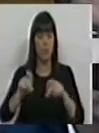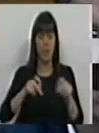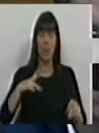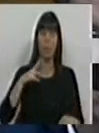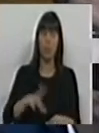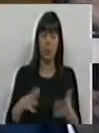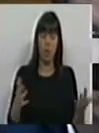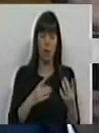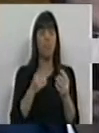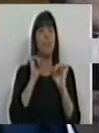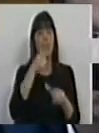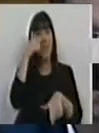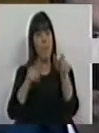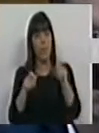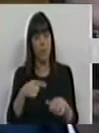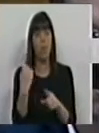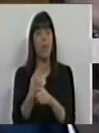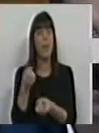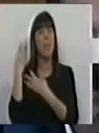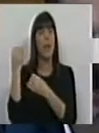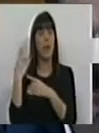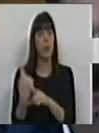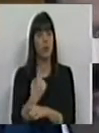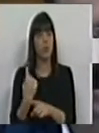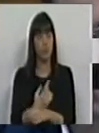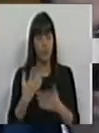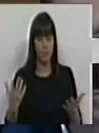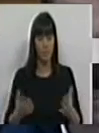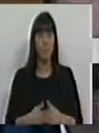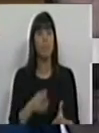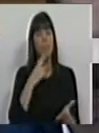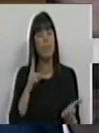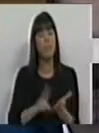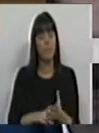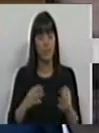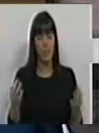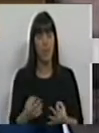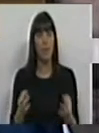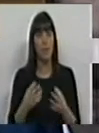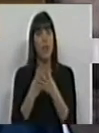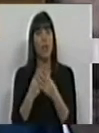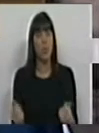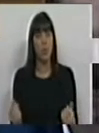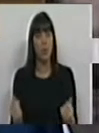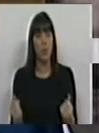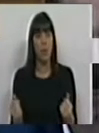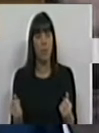nos transportes, quer de passageiros, quer de mercadorias. E é verdade que a